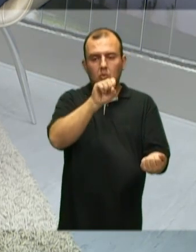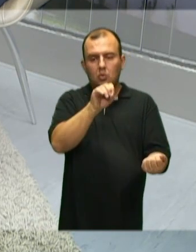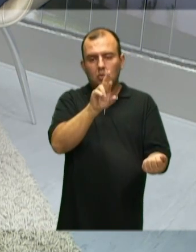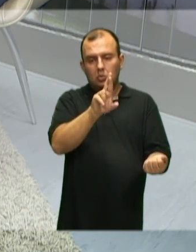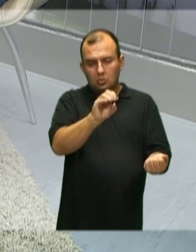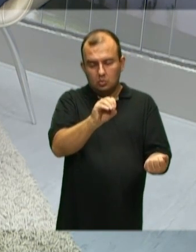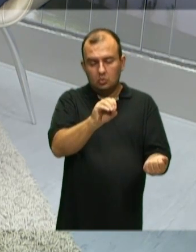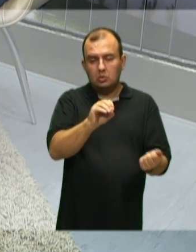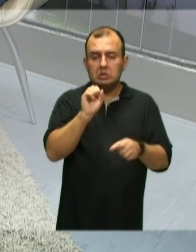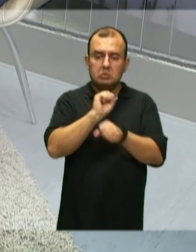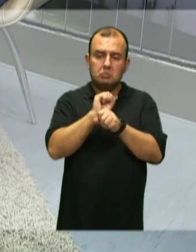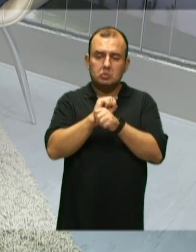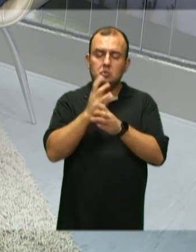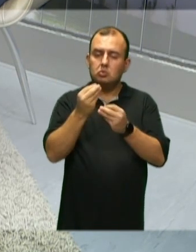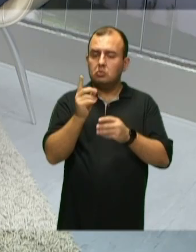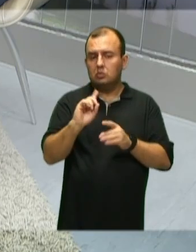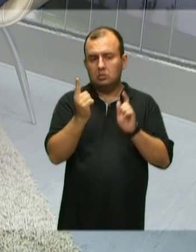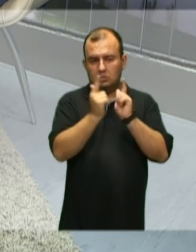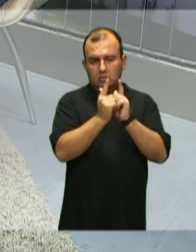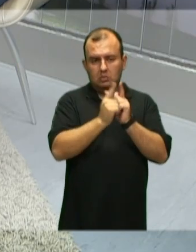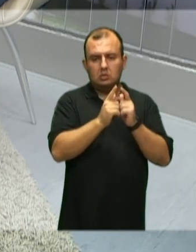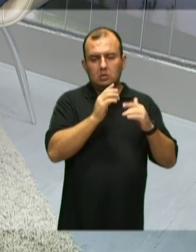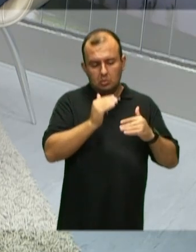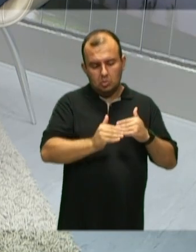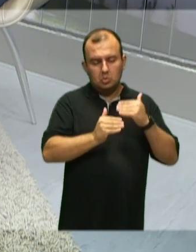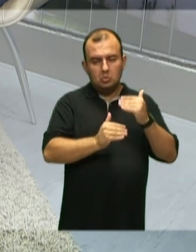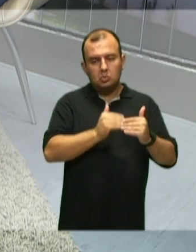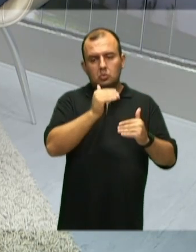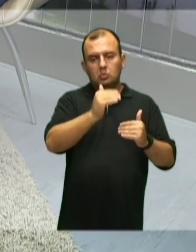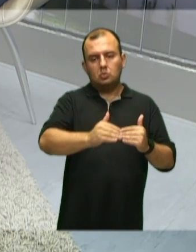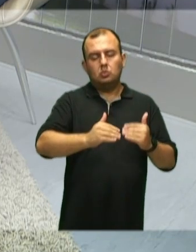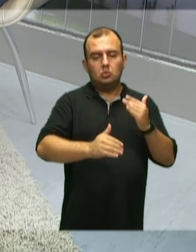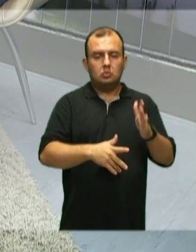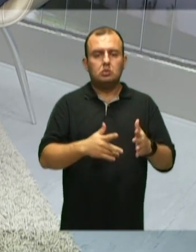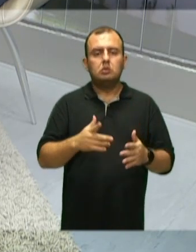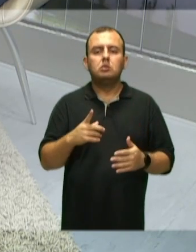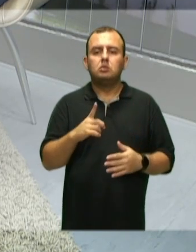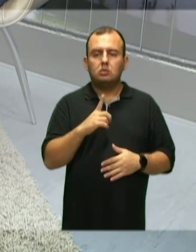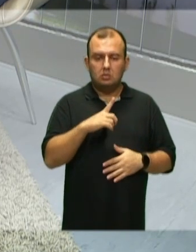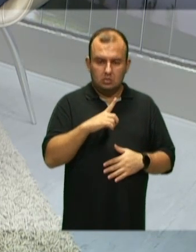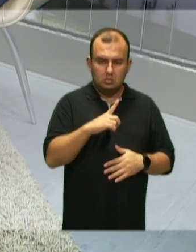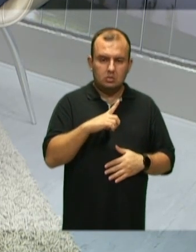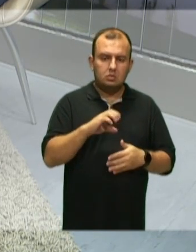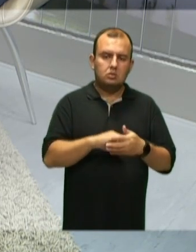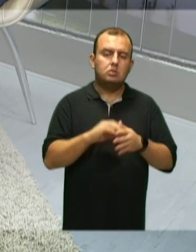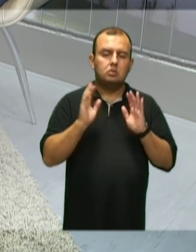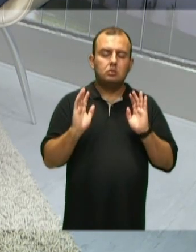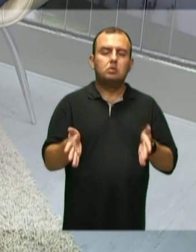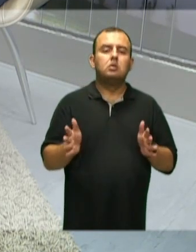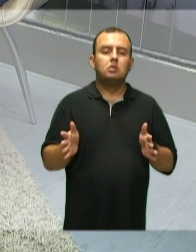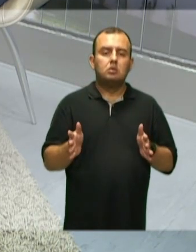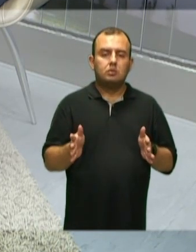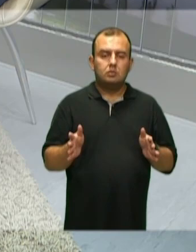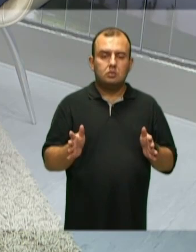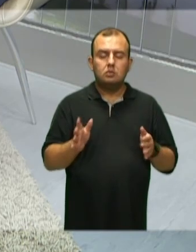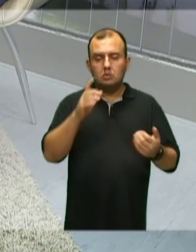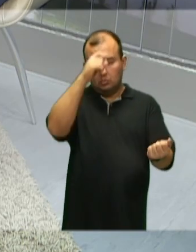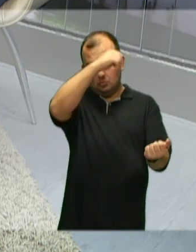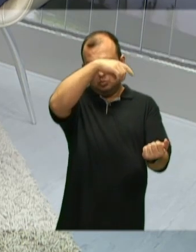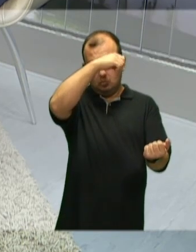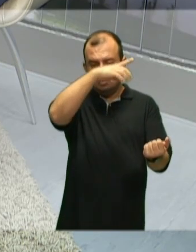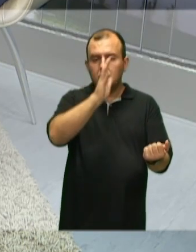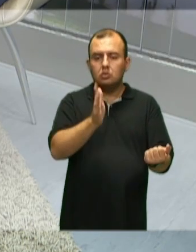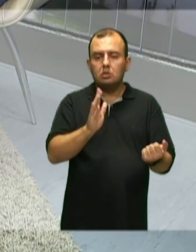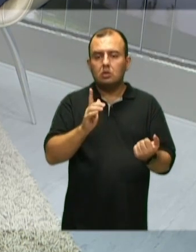fica esperando muito tempo o atendimento ela tem várias etapas ali dentro e vai passando em cada etapa E já e daqui a pouco já tá com soro e já